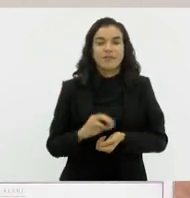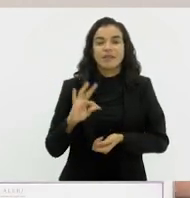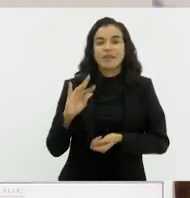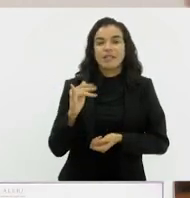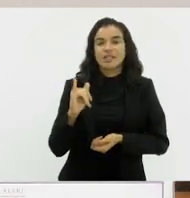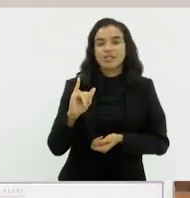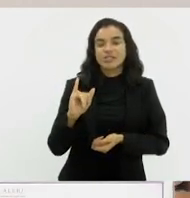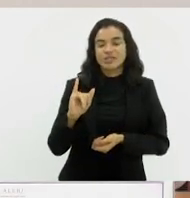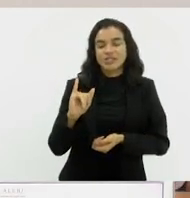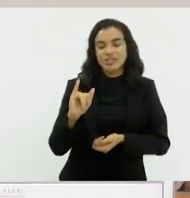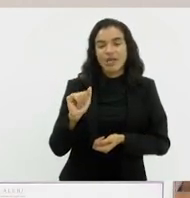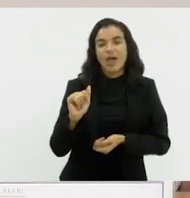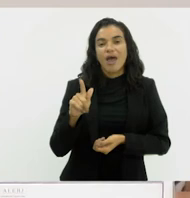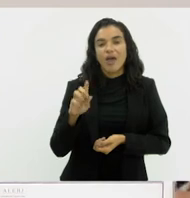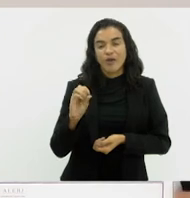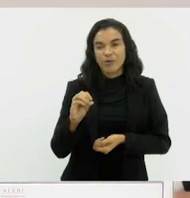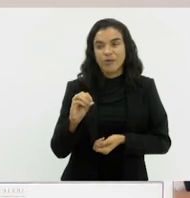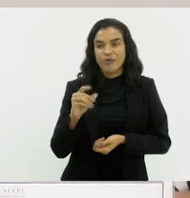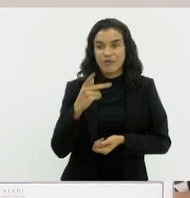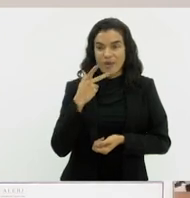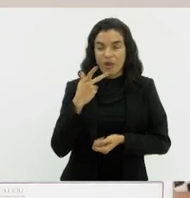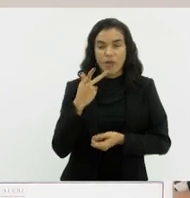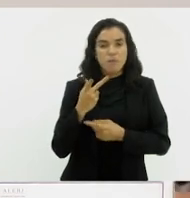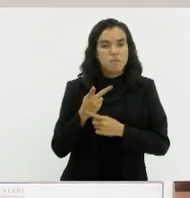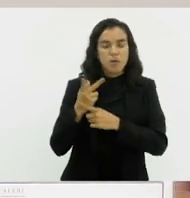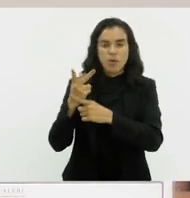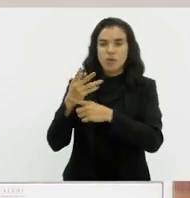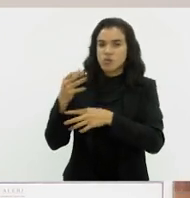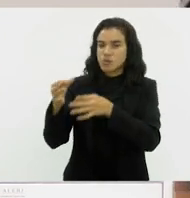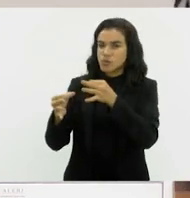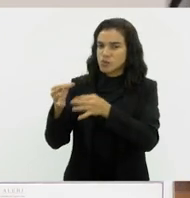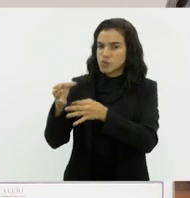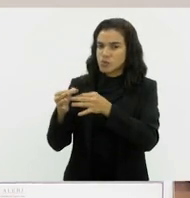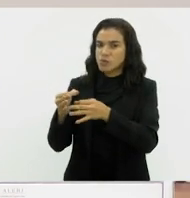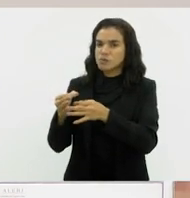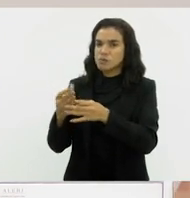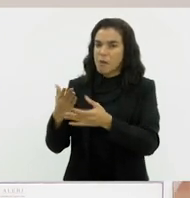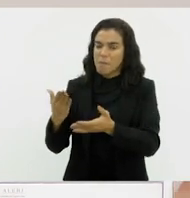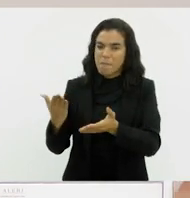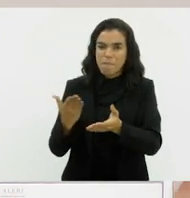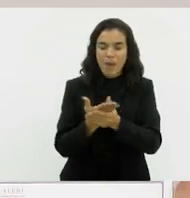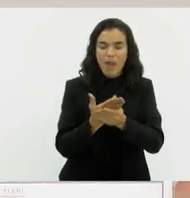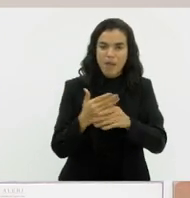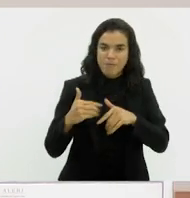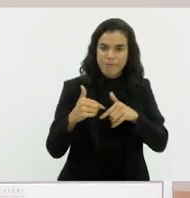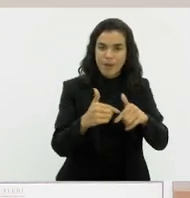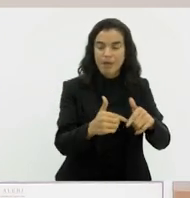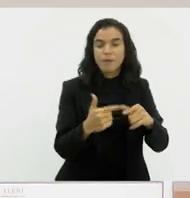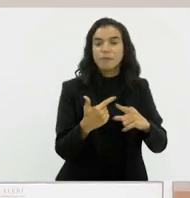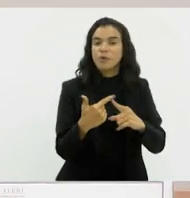aqui, que ele teve que ir ao juízo para executar uma sentença que ele já tinha, porque a gente tem que